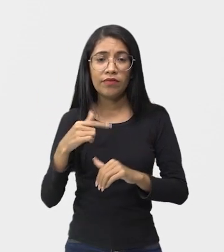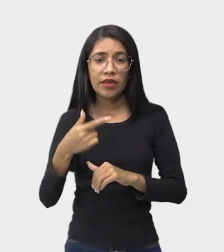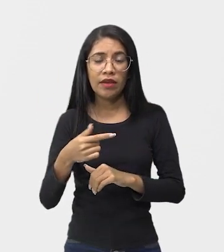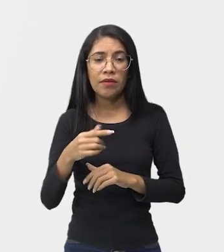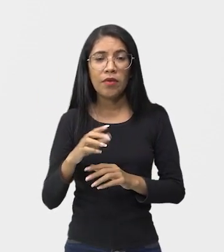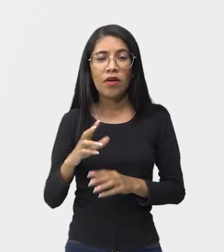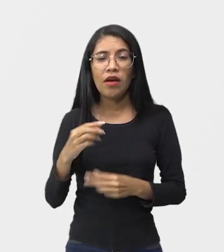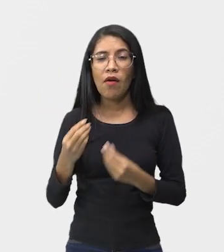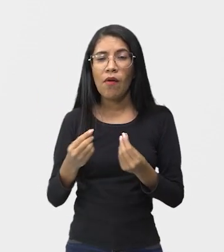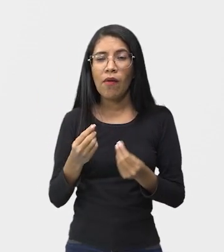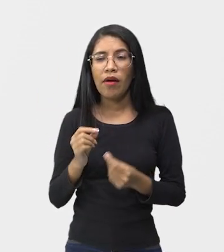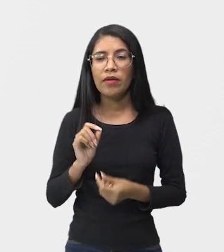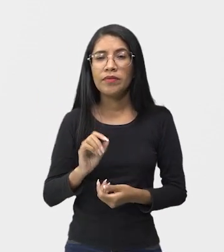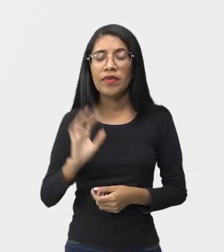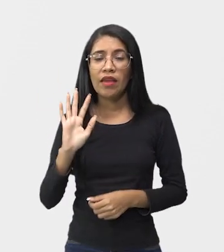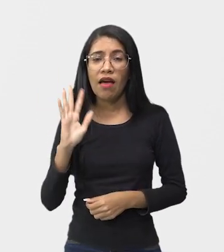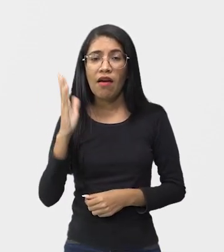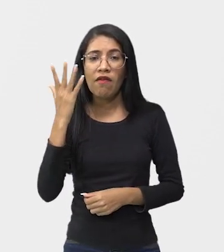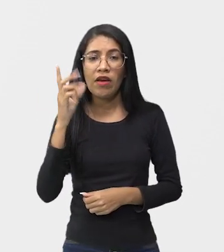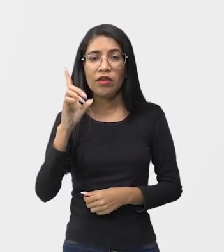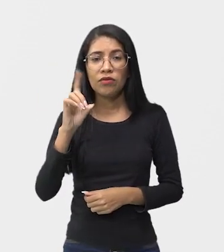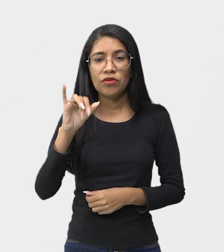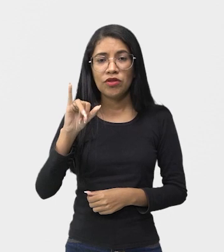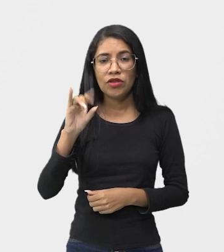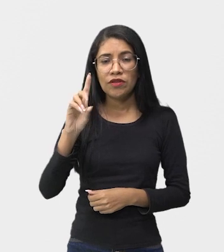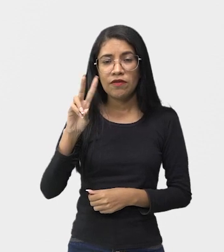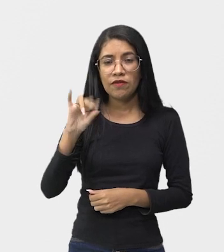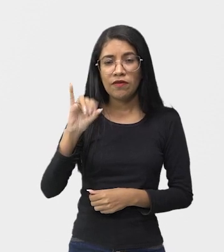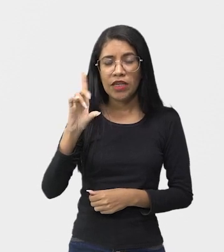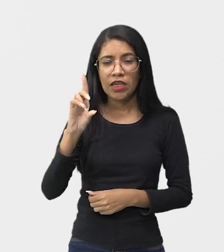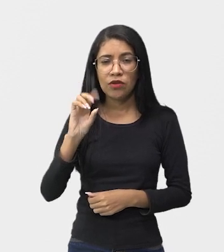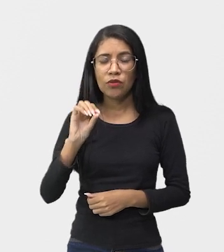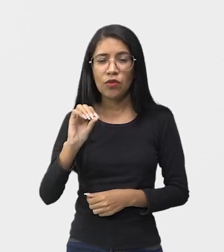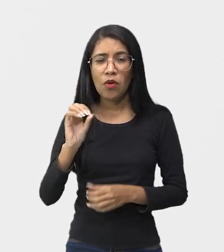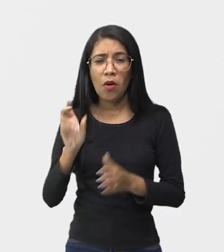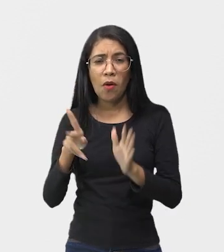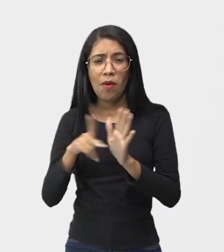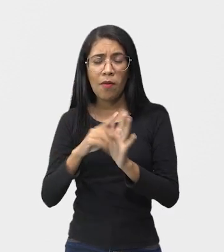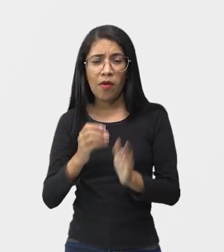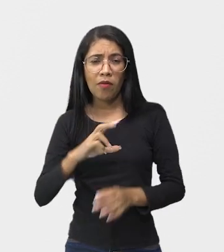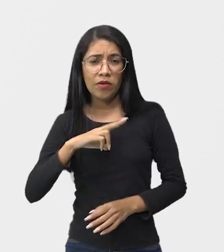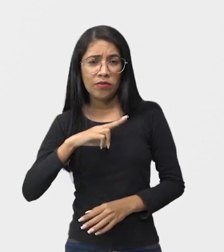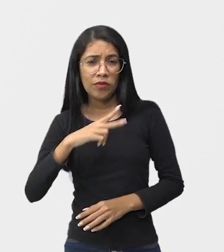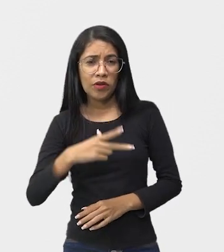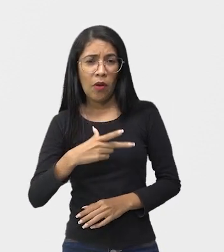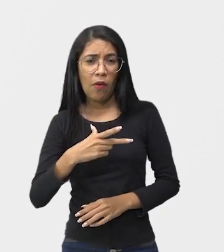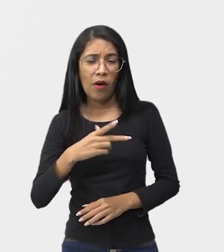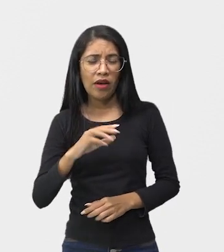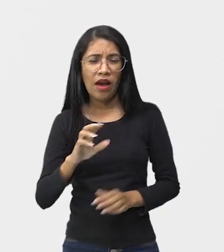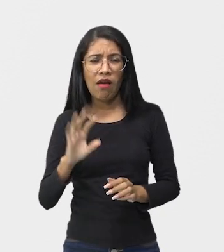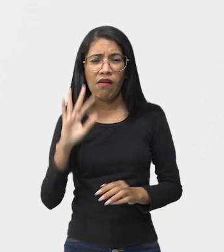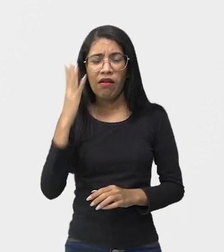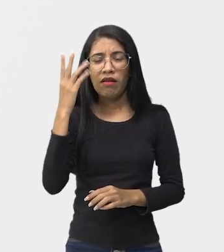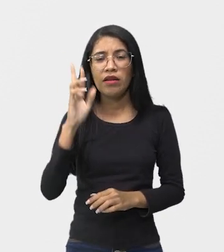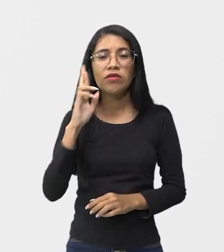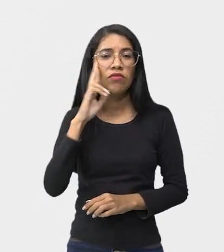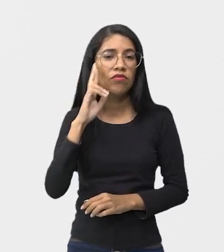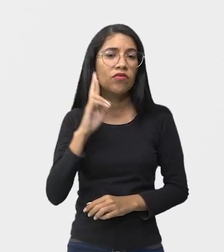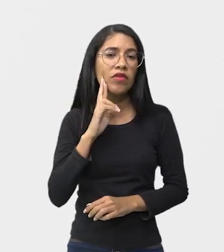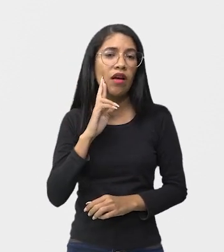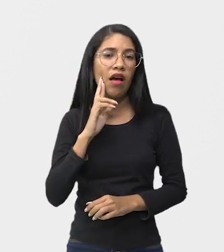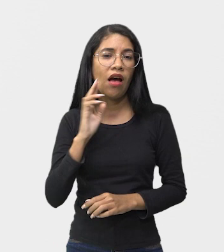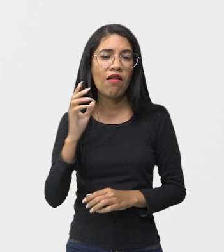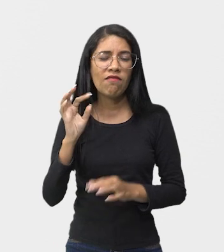para uma outra manifestação, que é a Festa do Divino. É de origem portuguesa, uma das mais cultuadas em Rondônia.